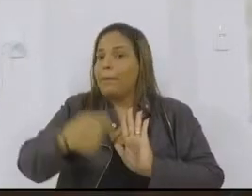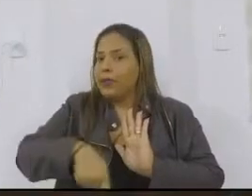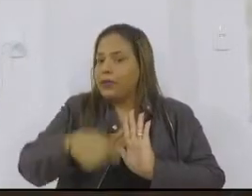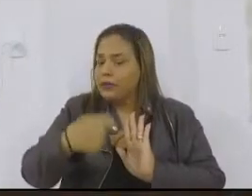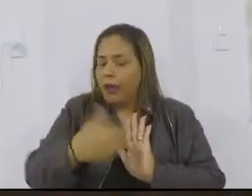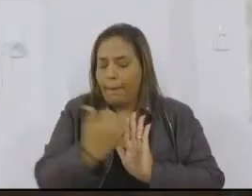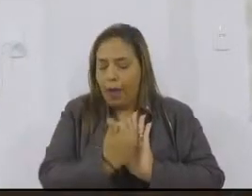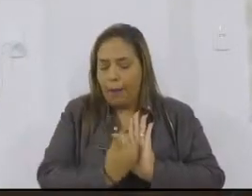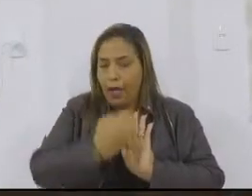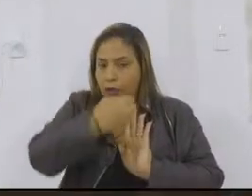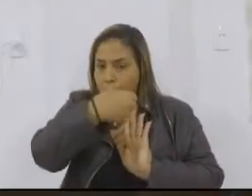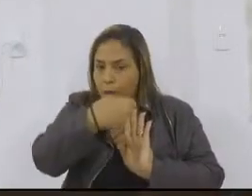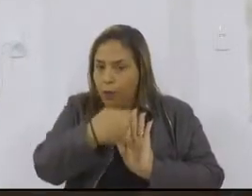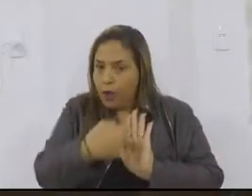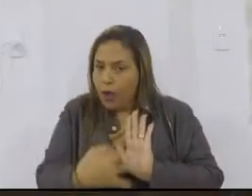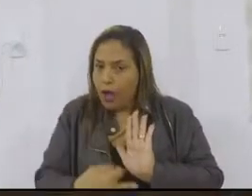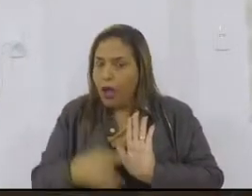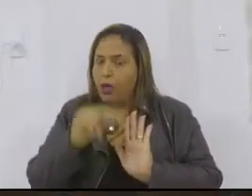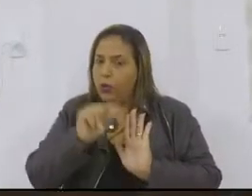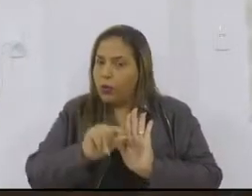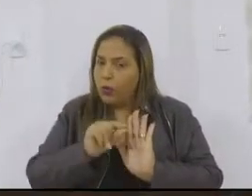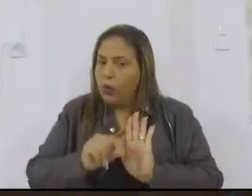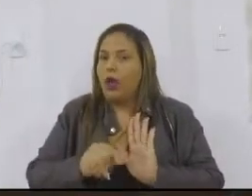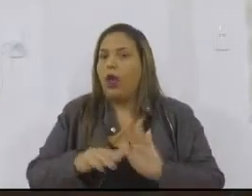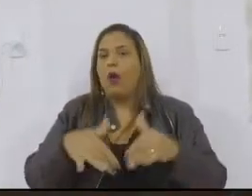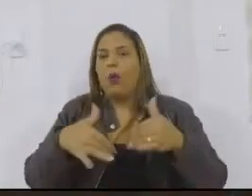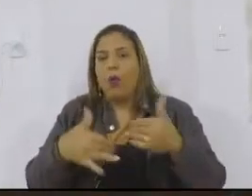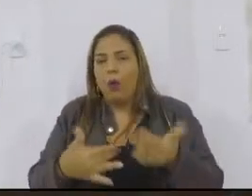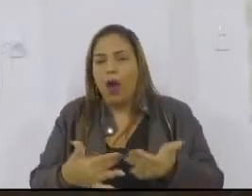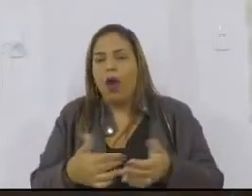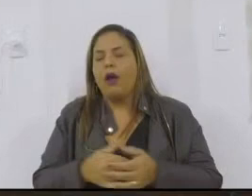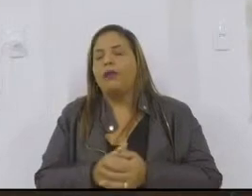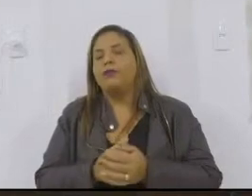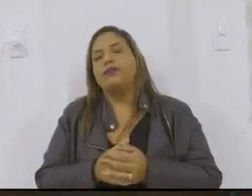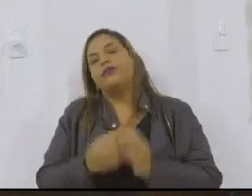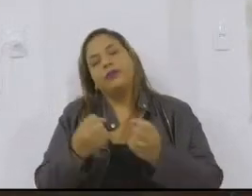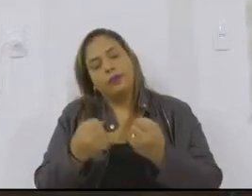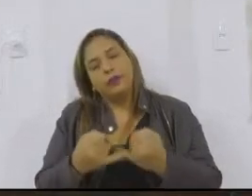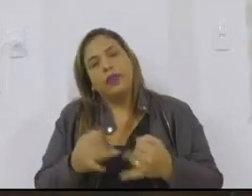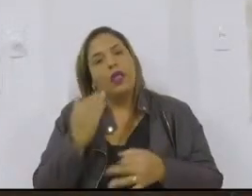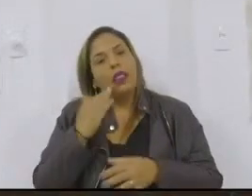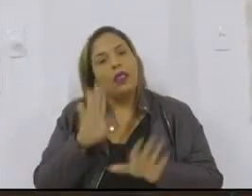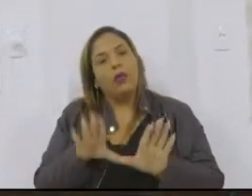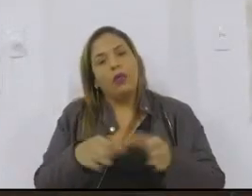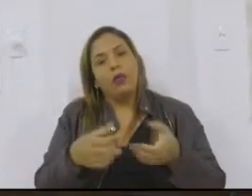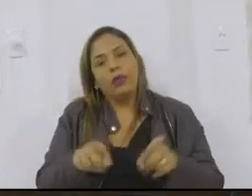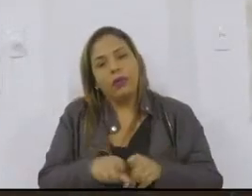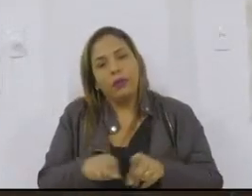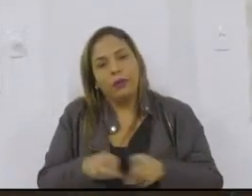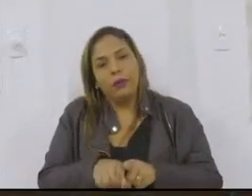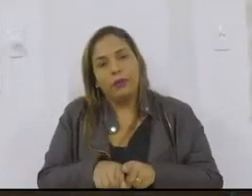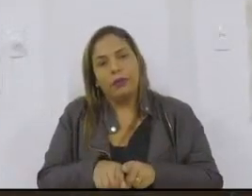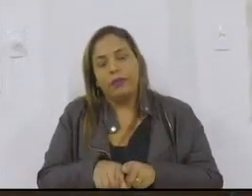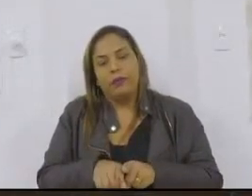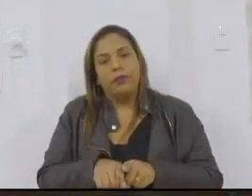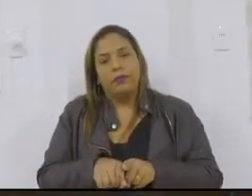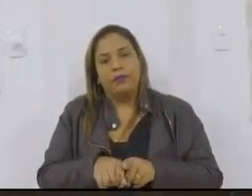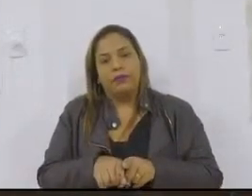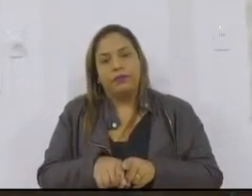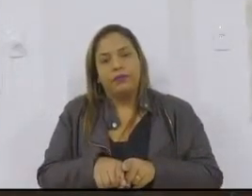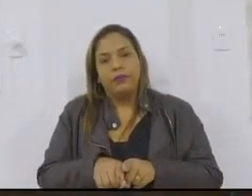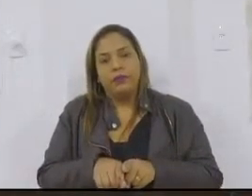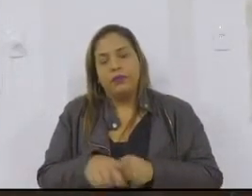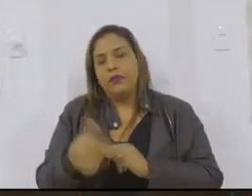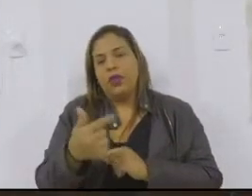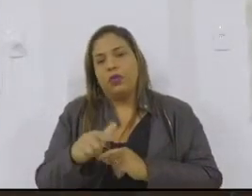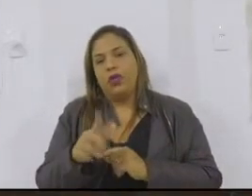uma adequação dos serviços prestados, se necessário. Entende as comissões ainda não haver violação de dados